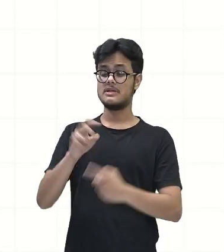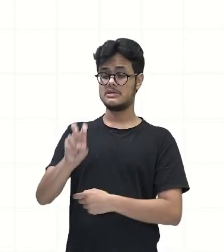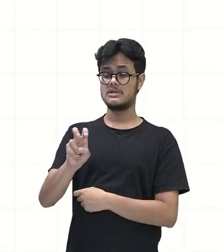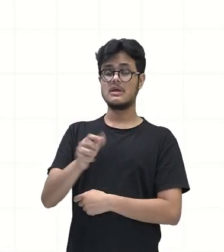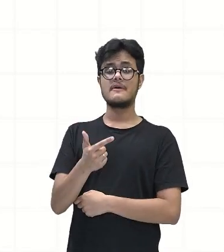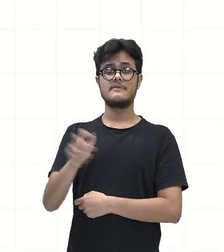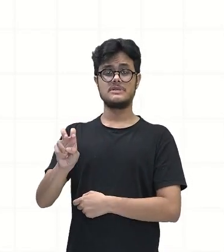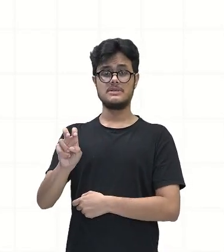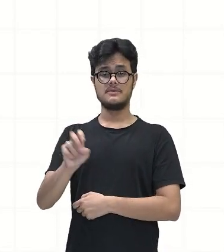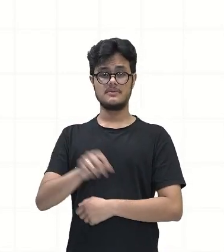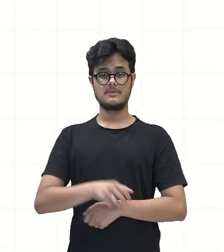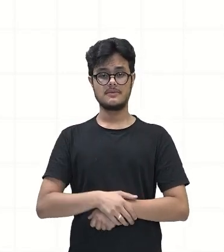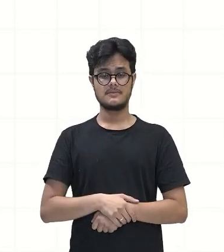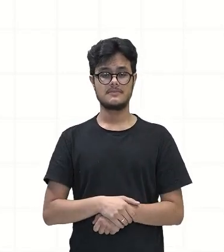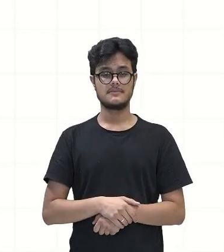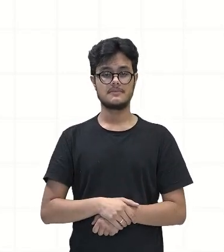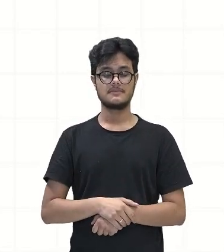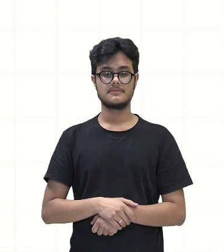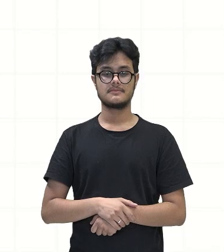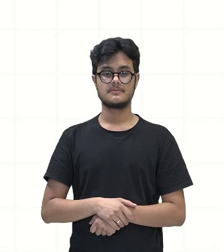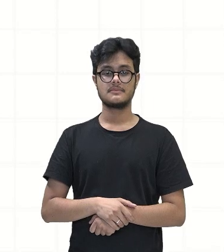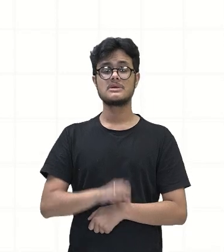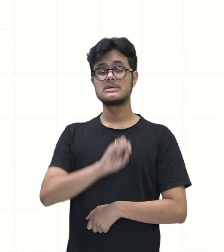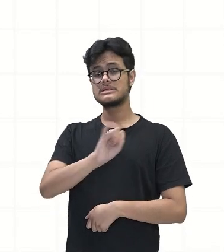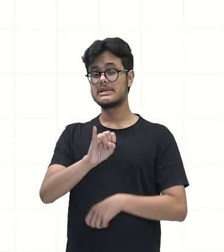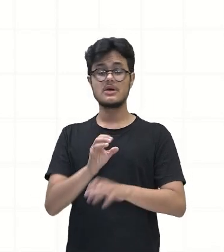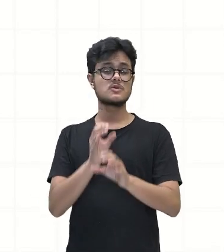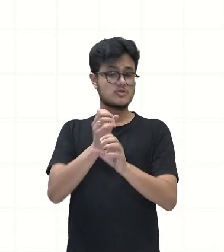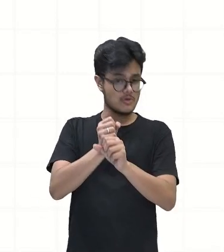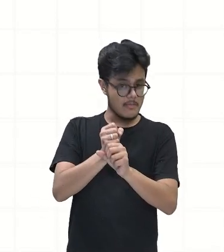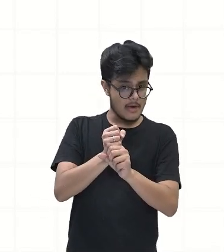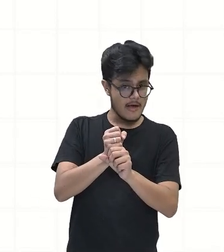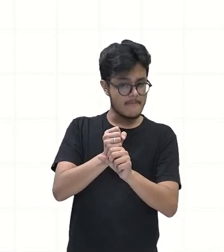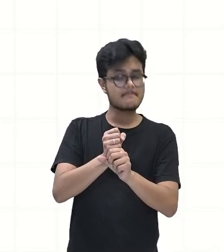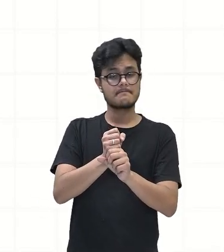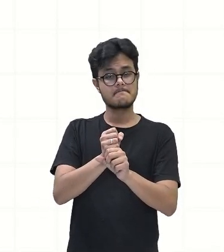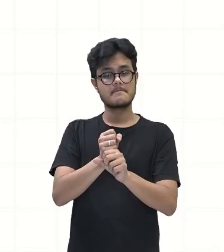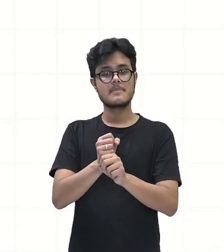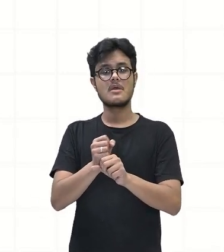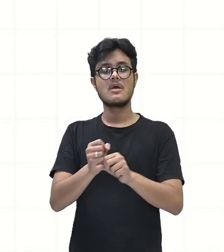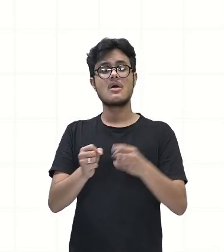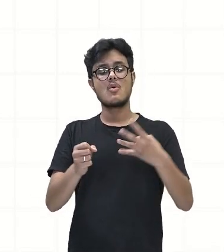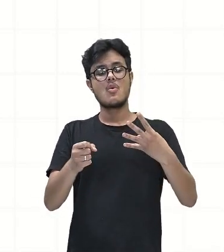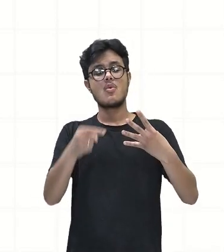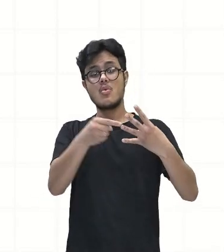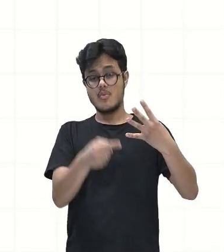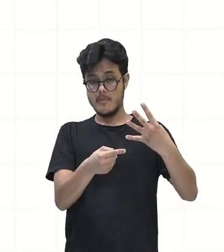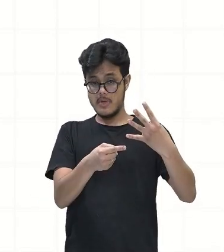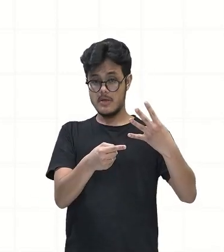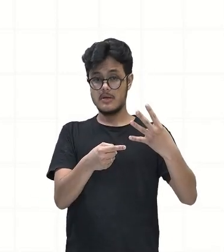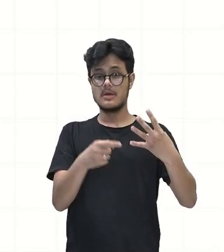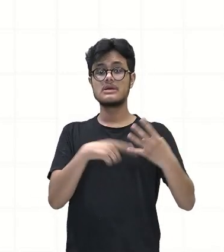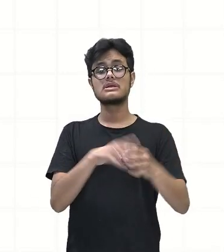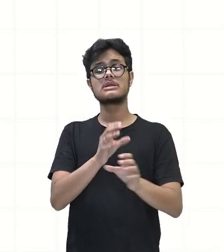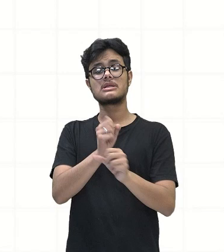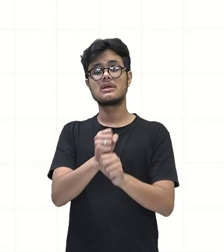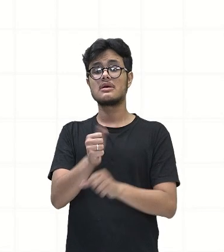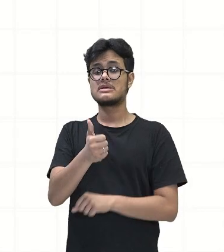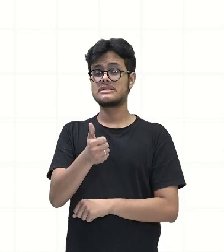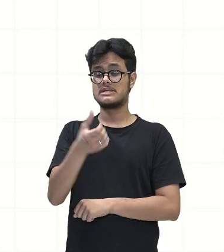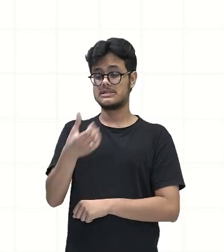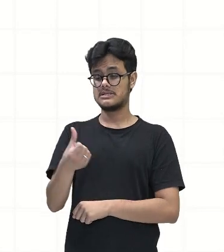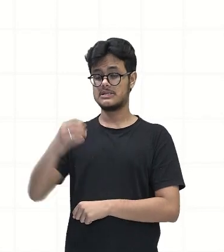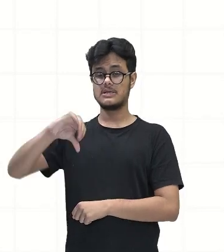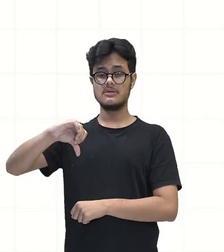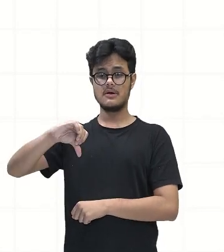ter 25. Então, se eu somar esses 2 catetos, né, eu vou ter